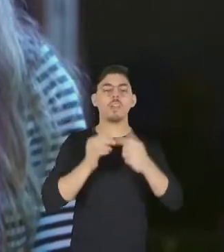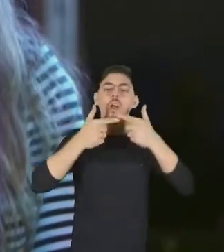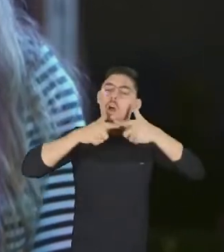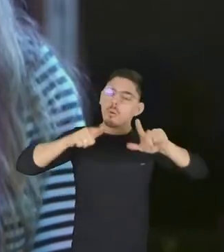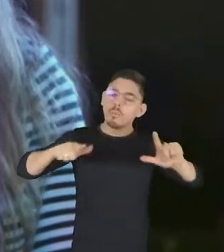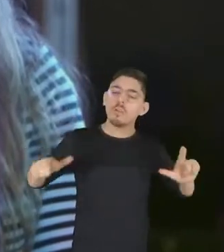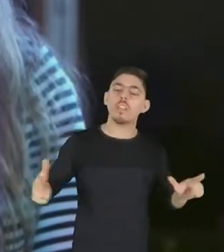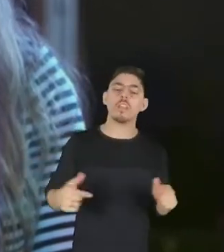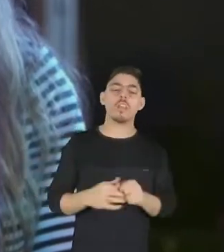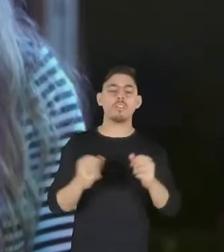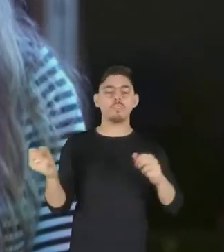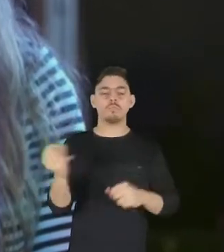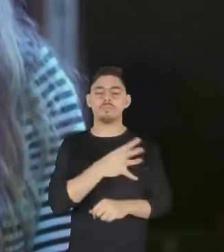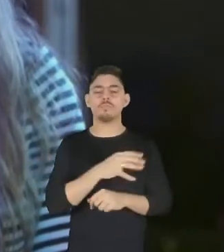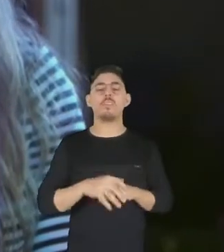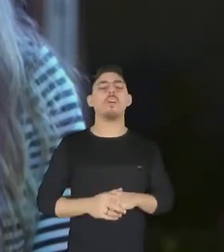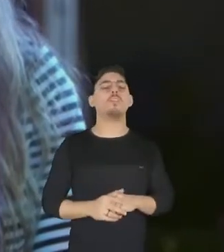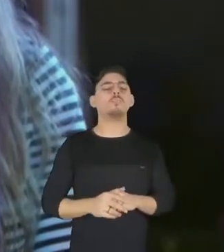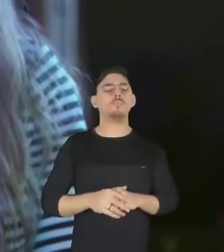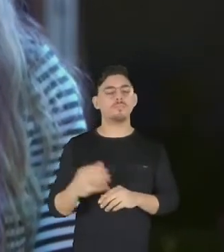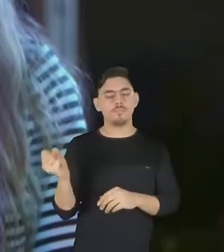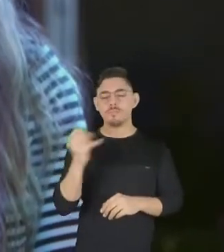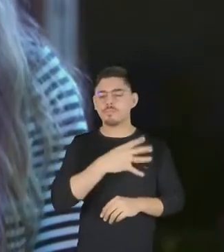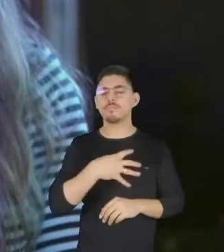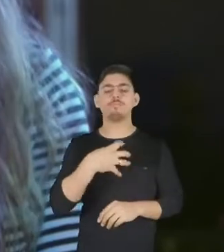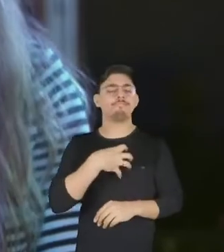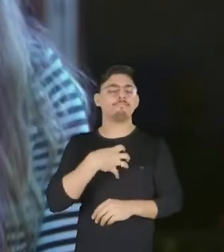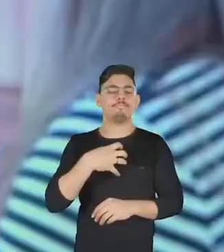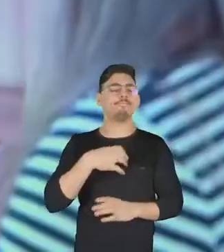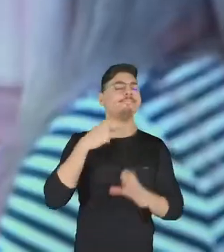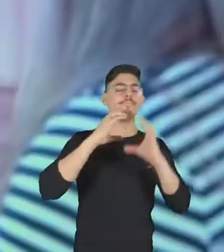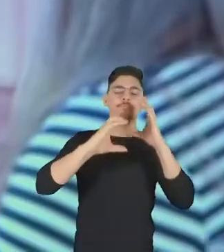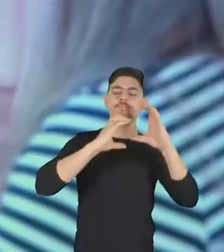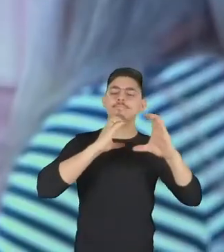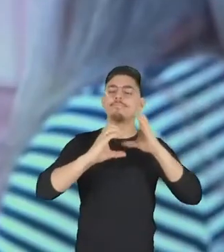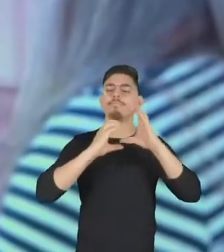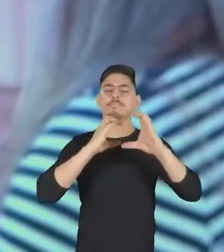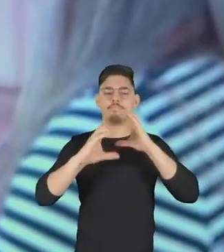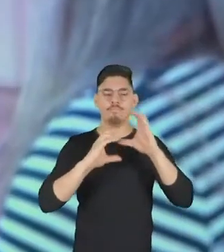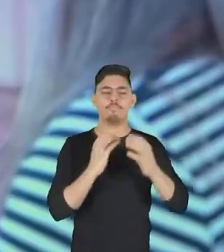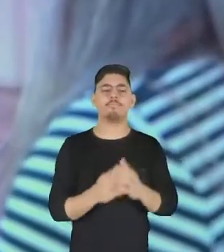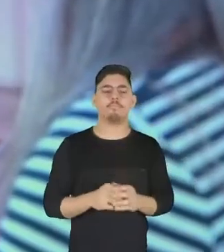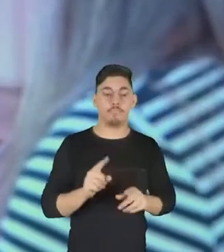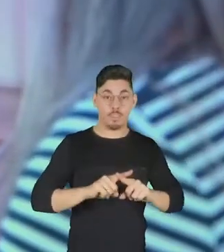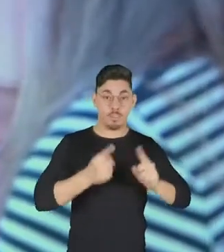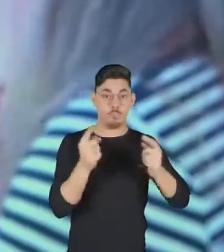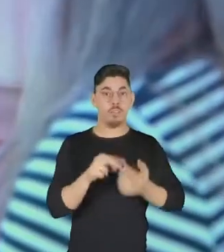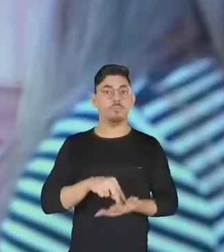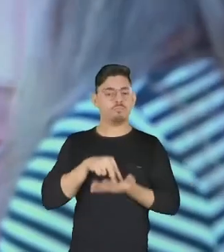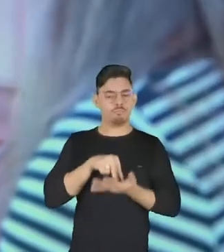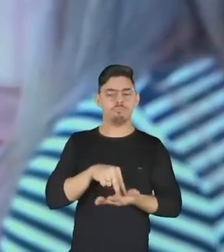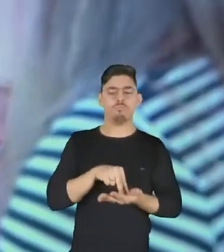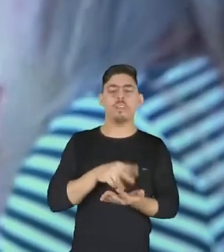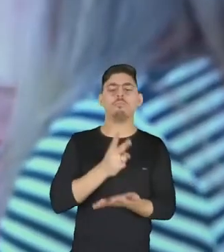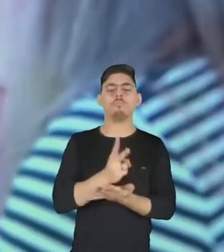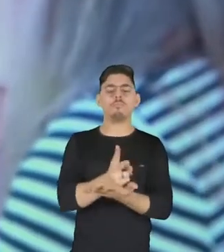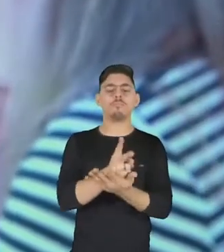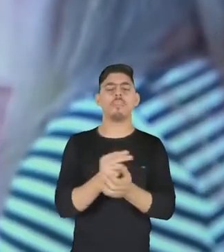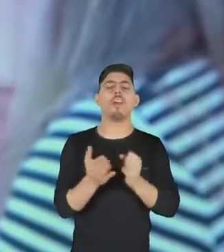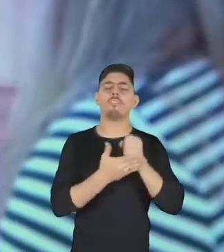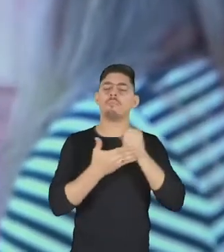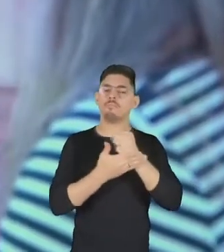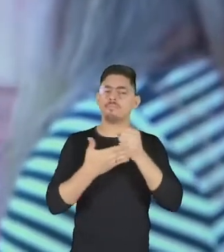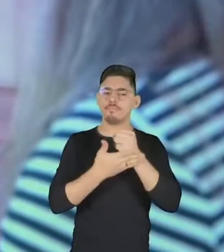nova, um novo formato, uma nova forma de se comunicar, mas mantendo a base, mantendo o